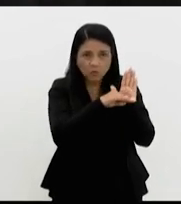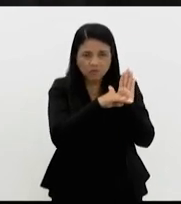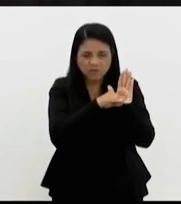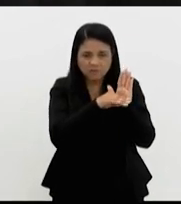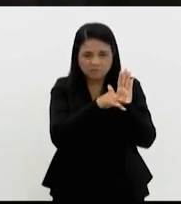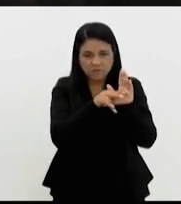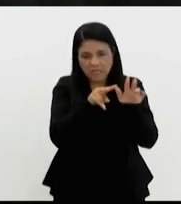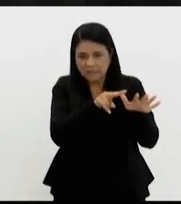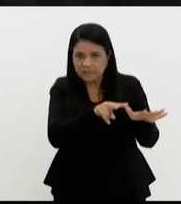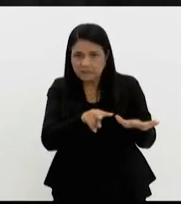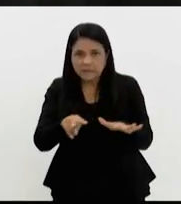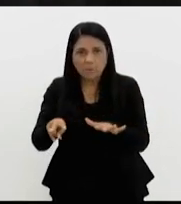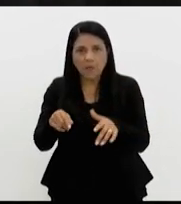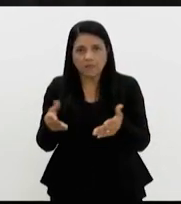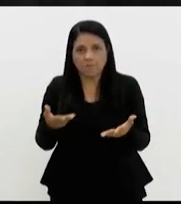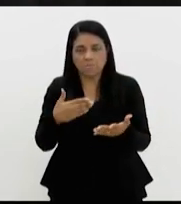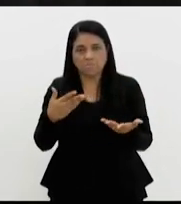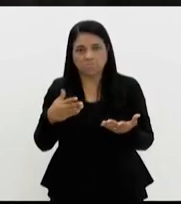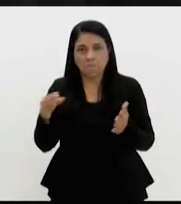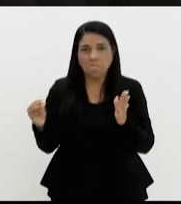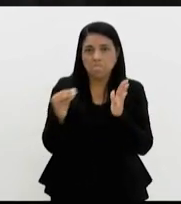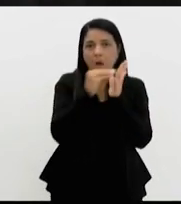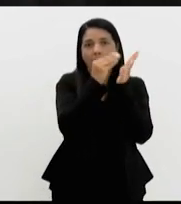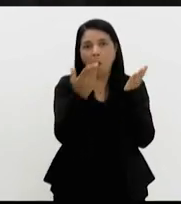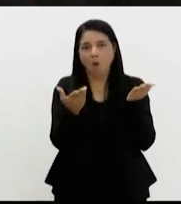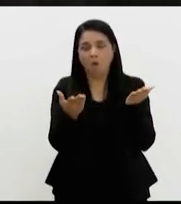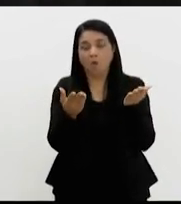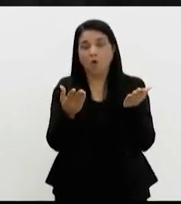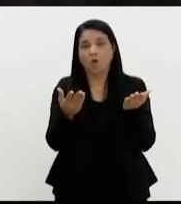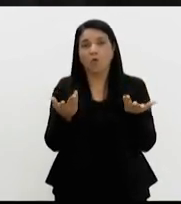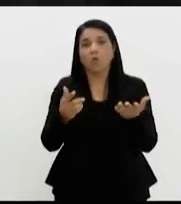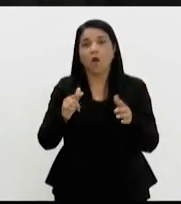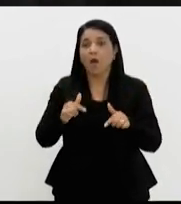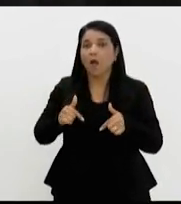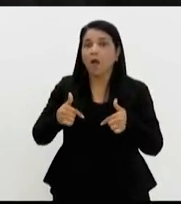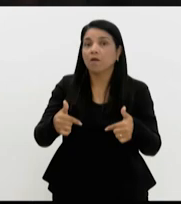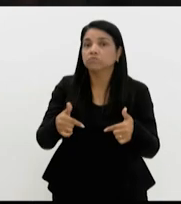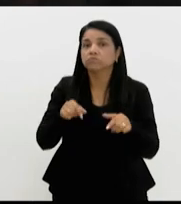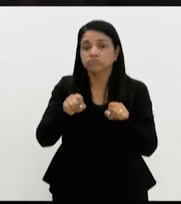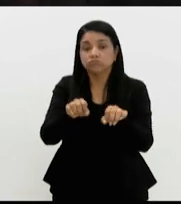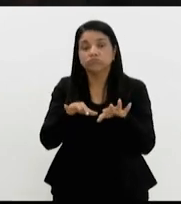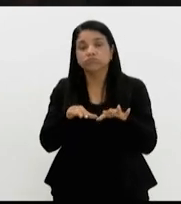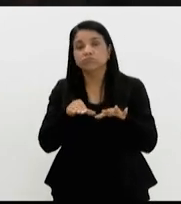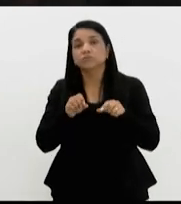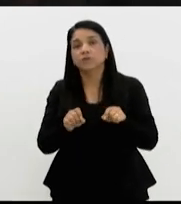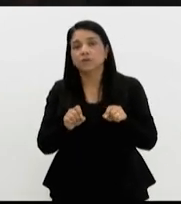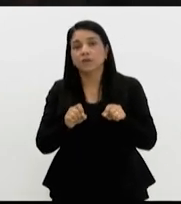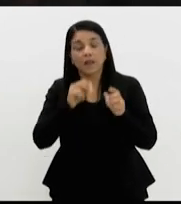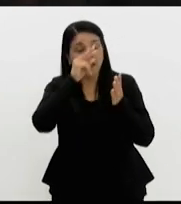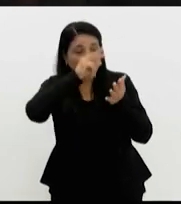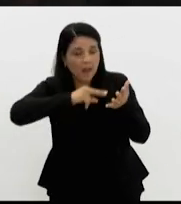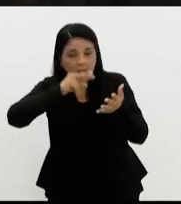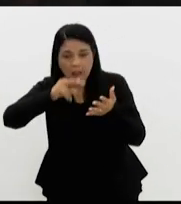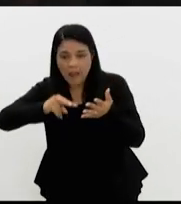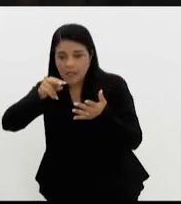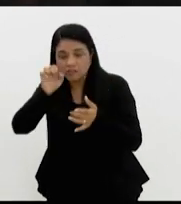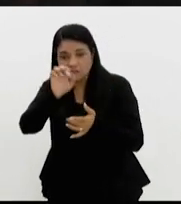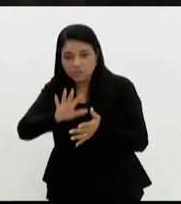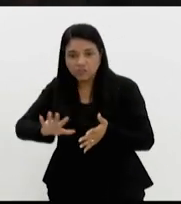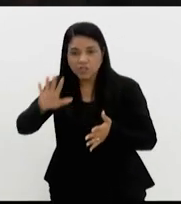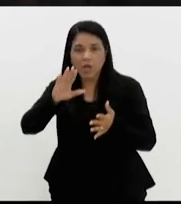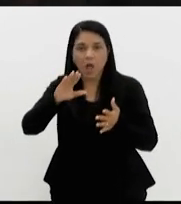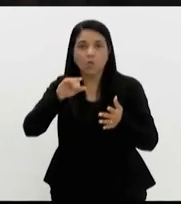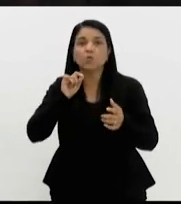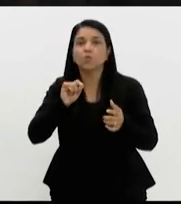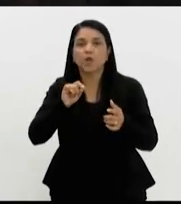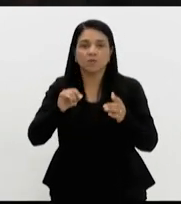semana. Porque qual é a reação normal do parlamento? Dar uma lida geral e fazer uma pilha de emenda.